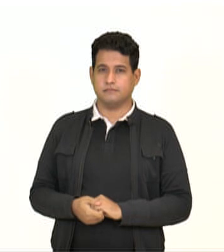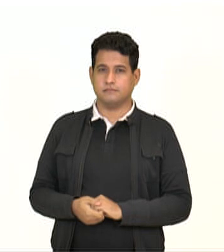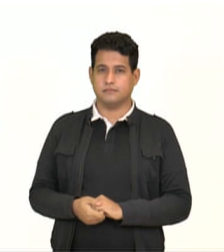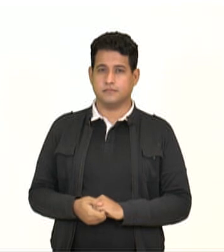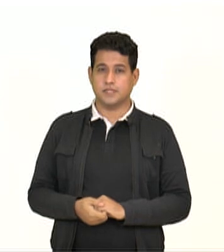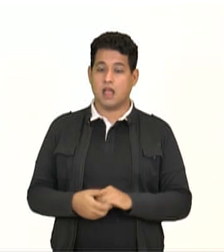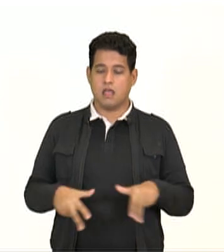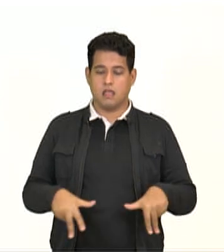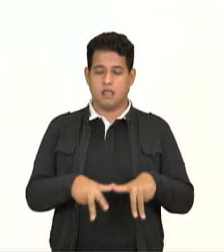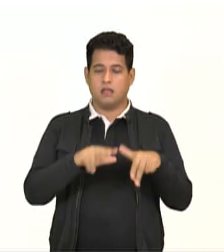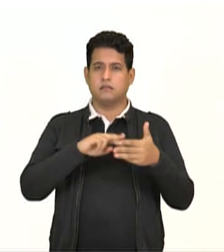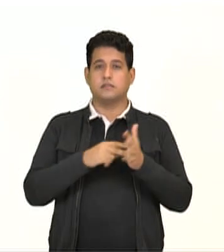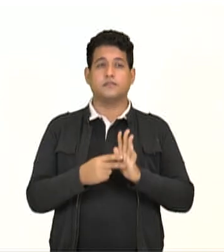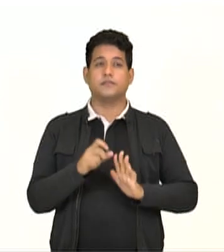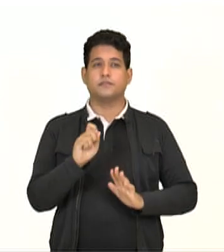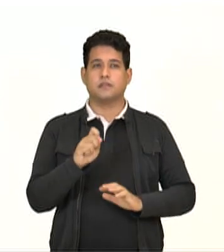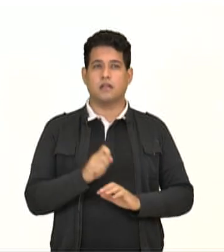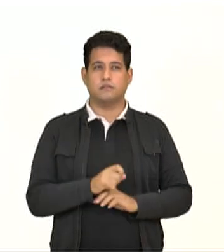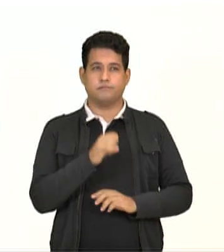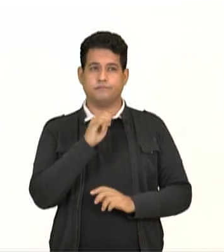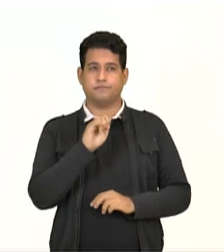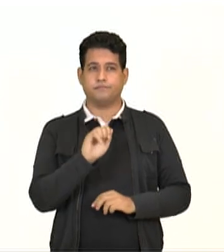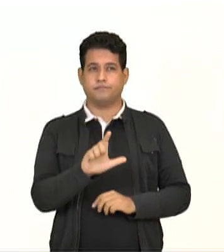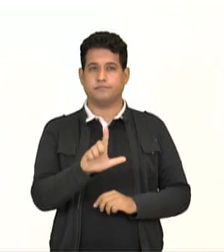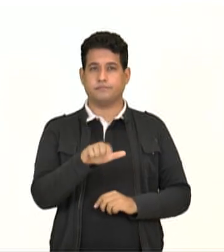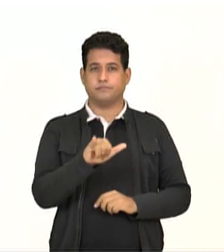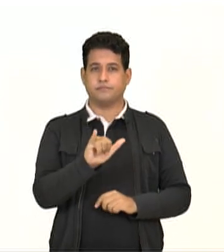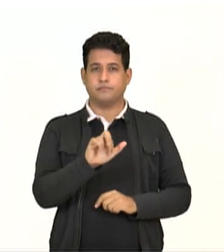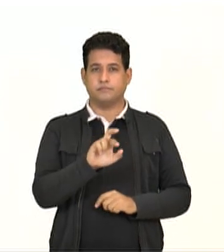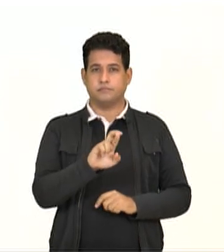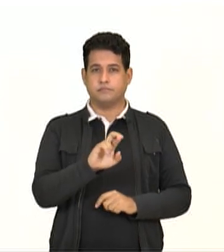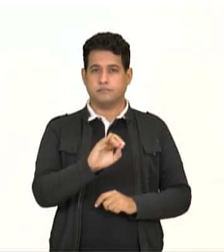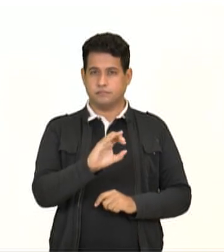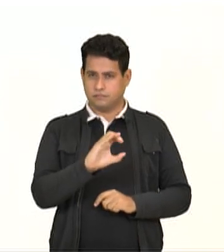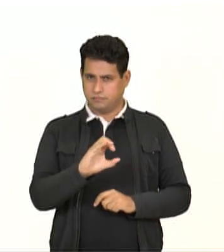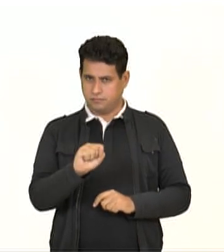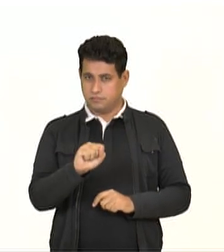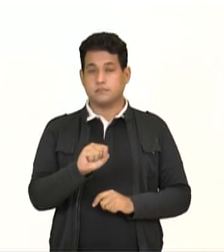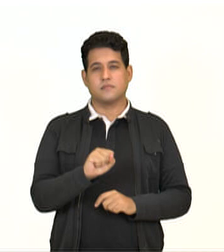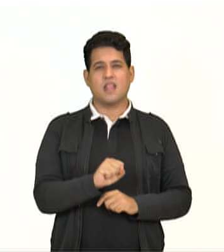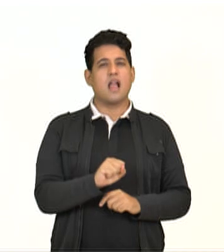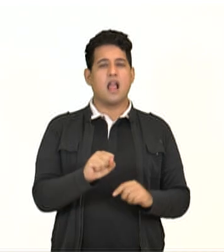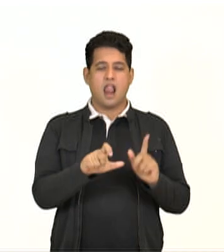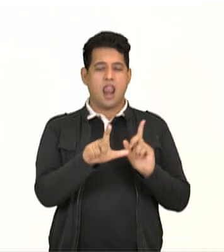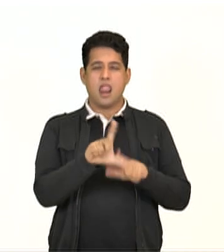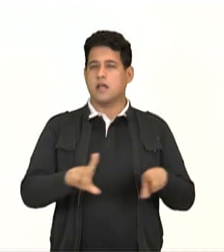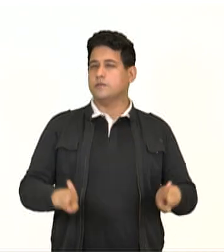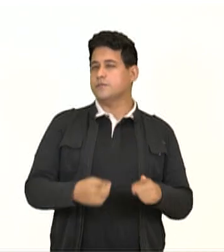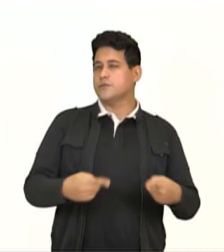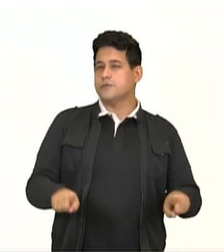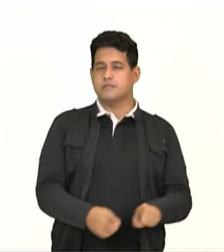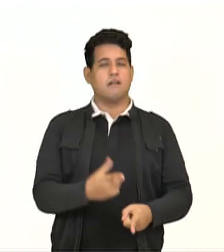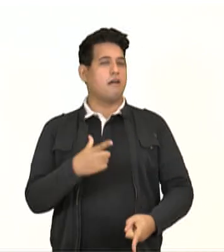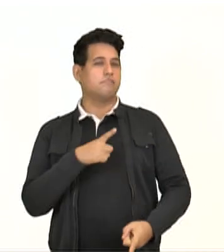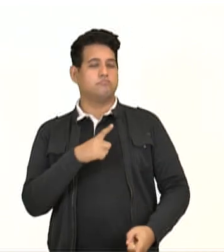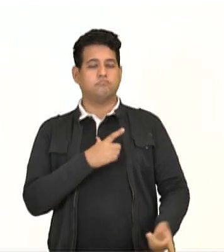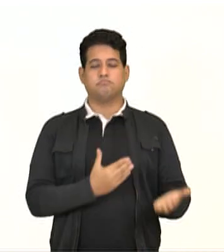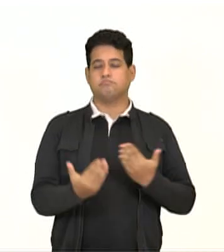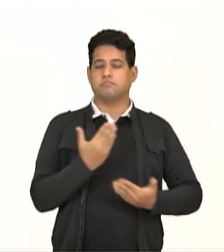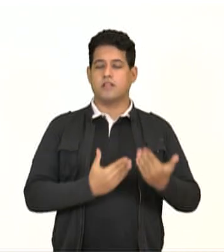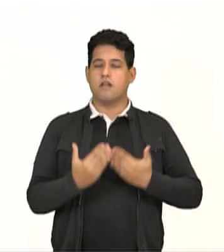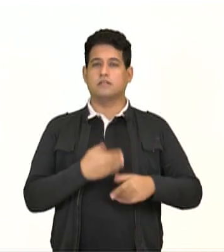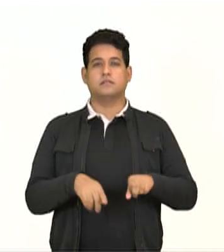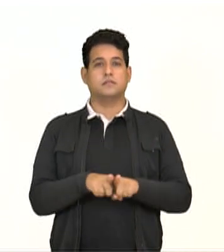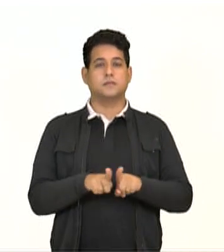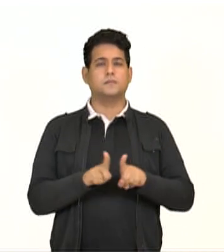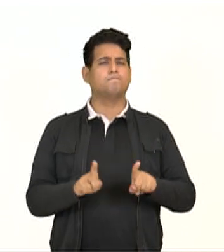Esse gênero é lyrics, ou seja, a letra de música. A letra de música é um gênero textual contido nas composições